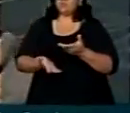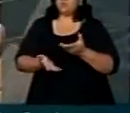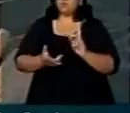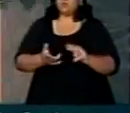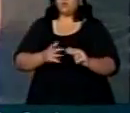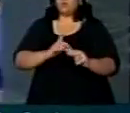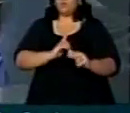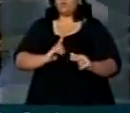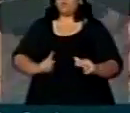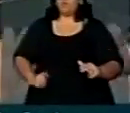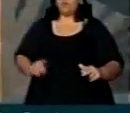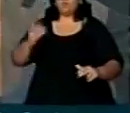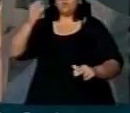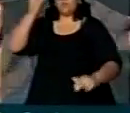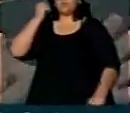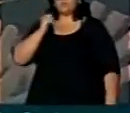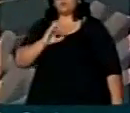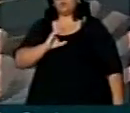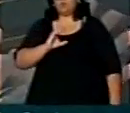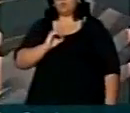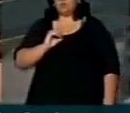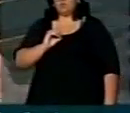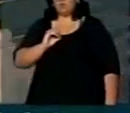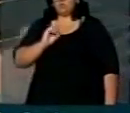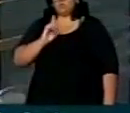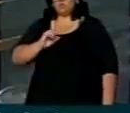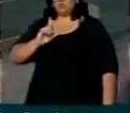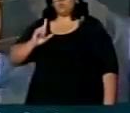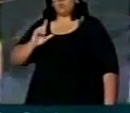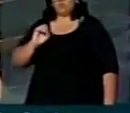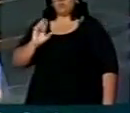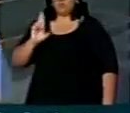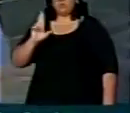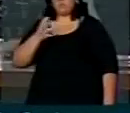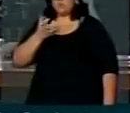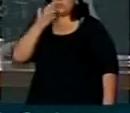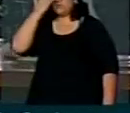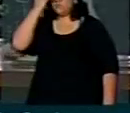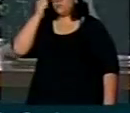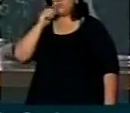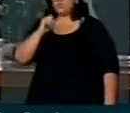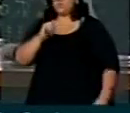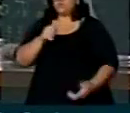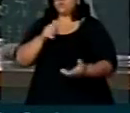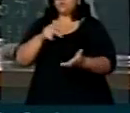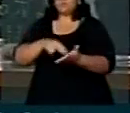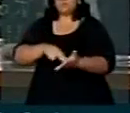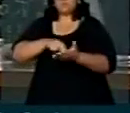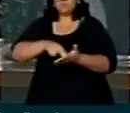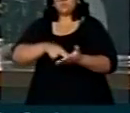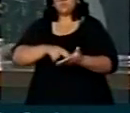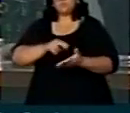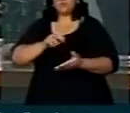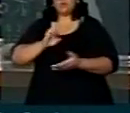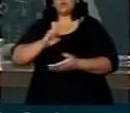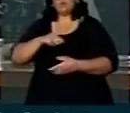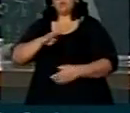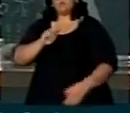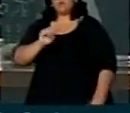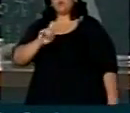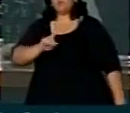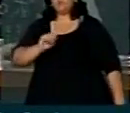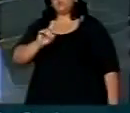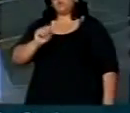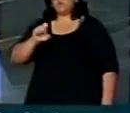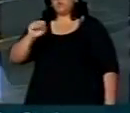Collor, e que nós já tínhamos nos livrado disso. Eu gostaria, até para que esta casa possa fazer alguma coisa